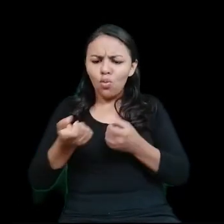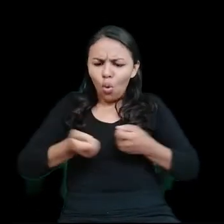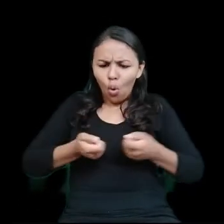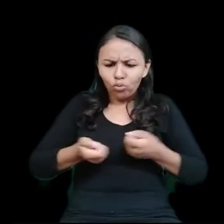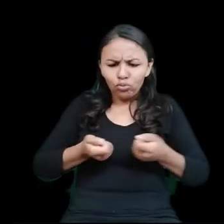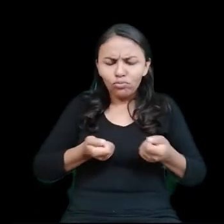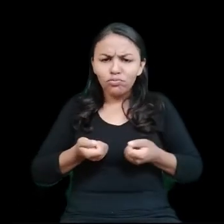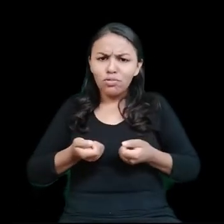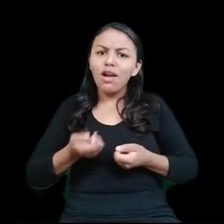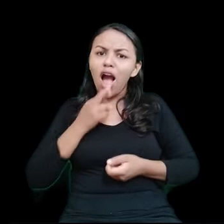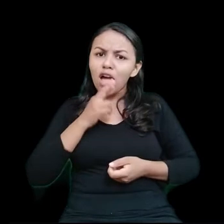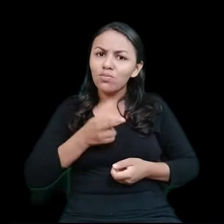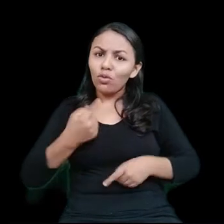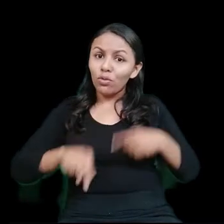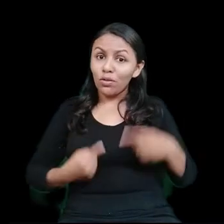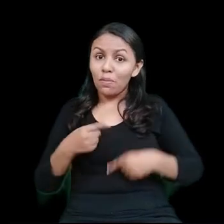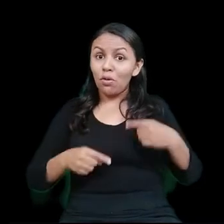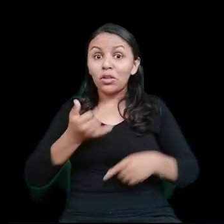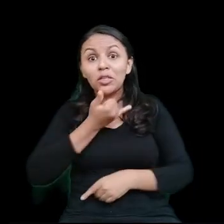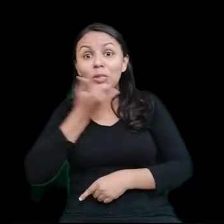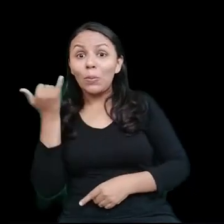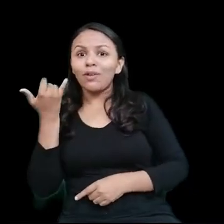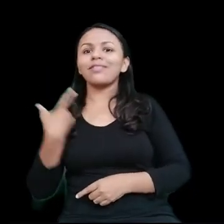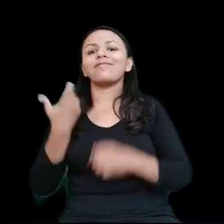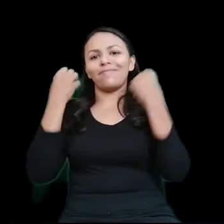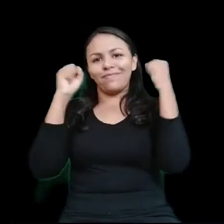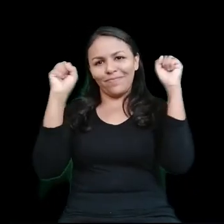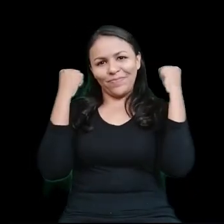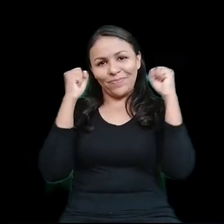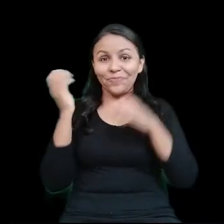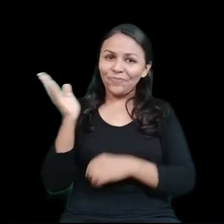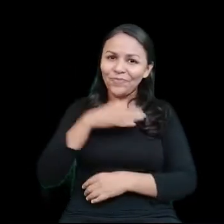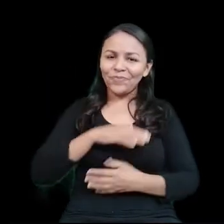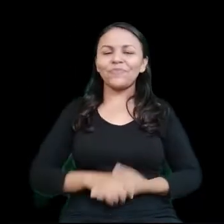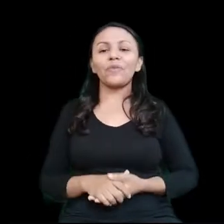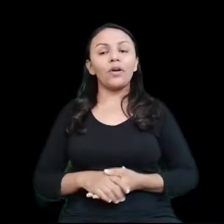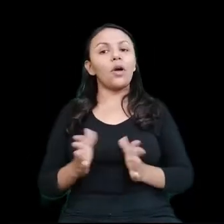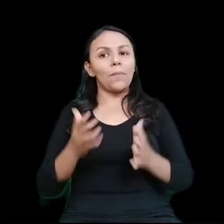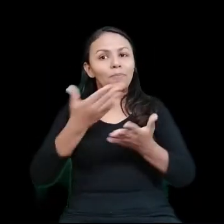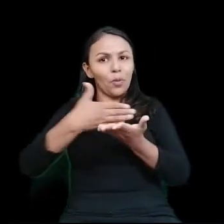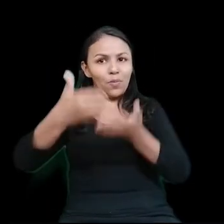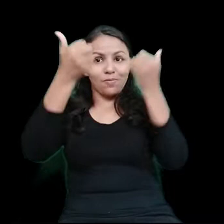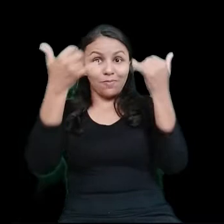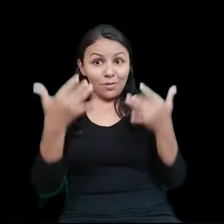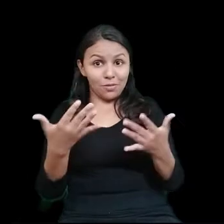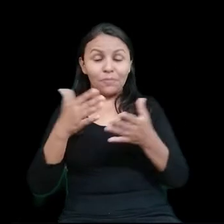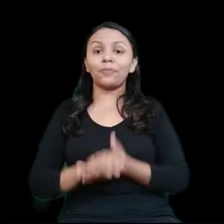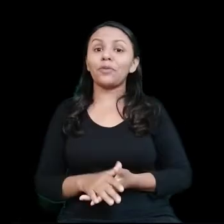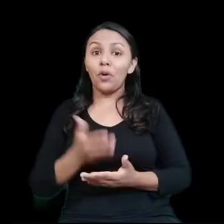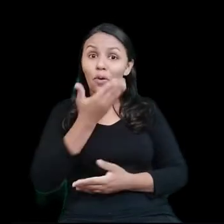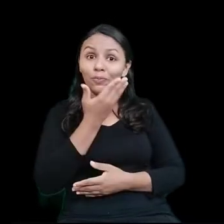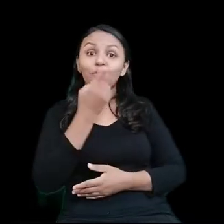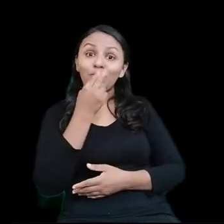respostas metabólicas ao exercício. Vamos lá então? Para início da nossa exposição de hoje, nós temos aqui